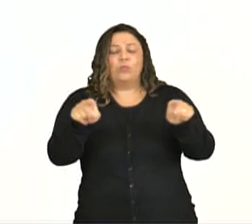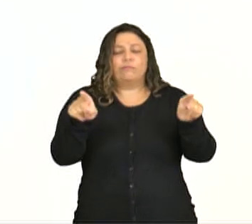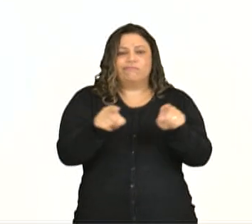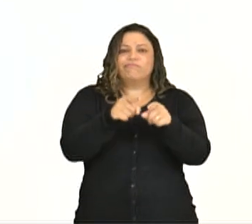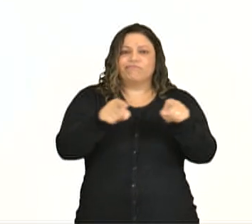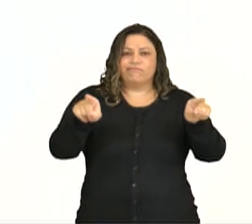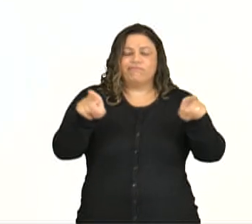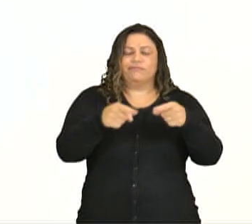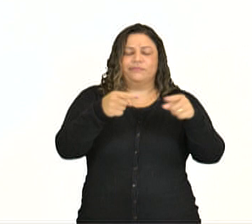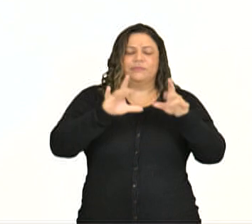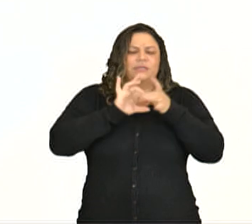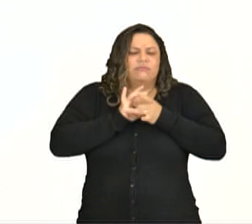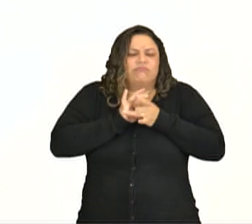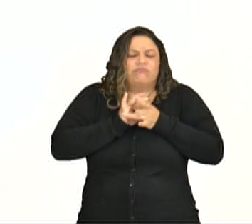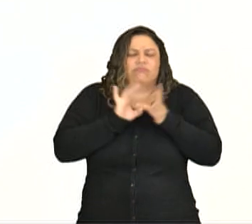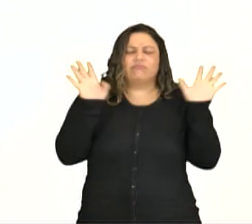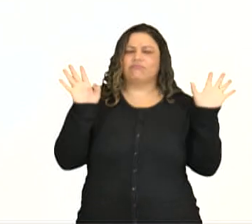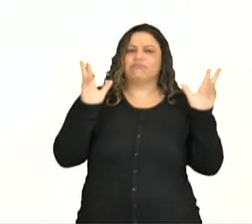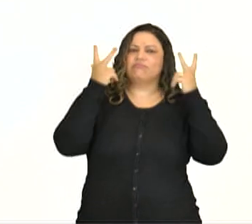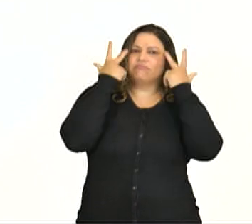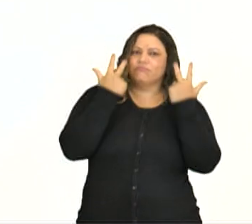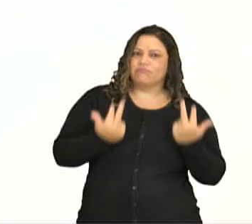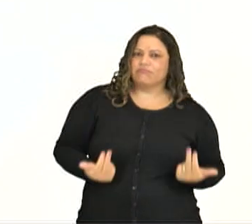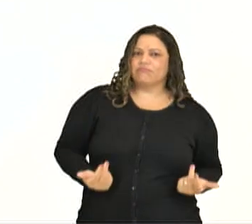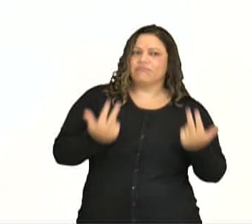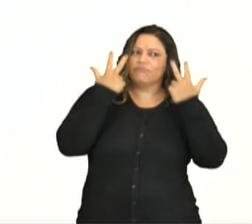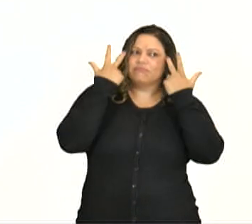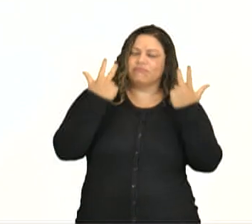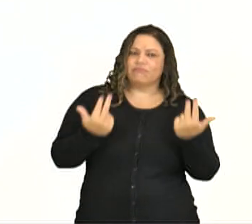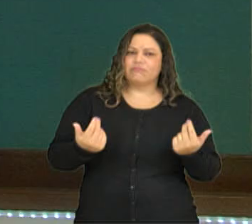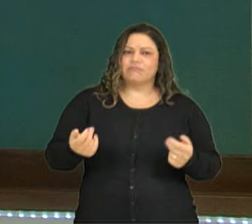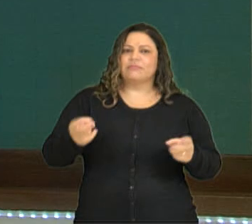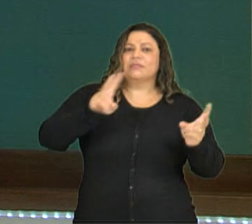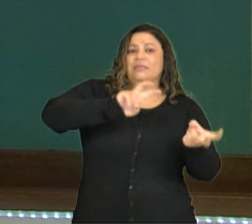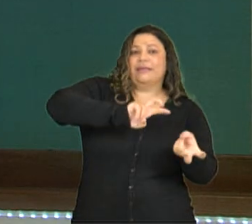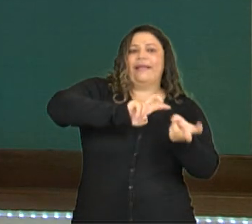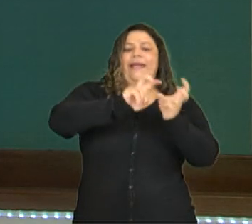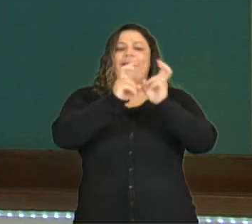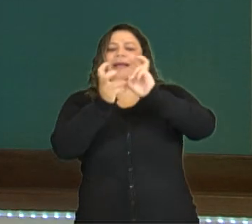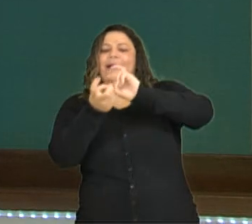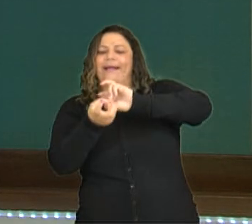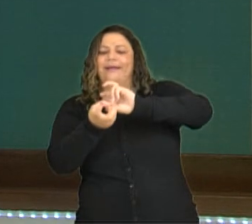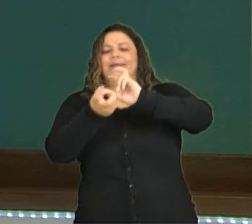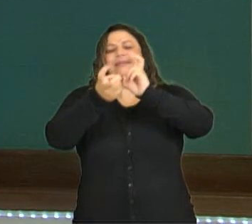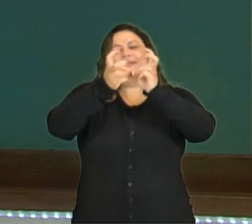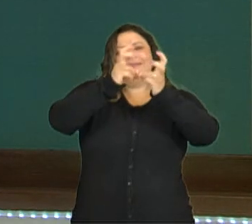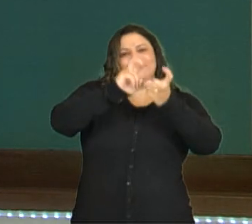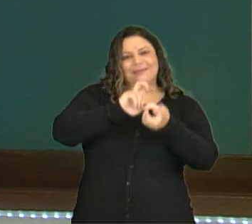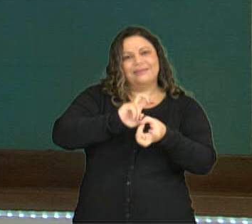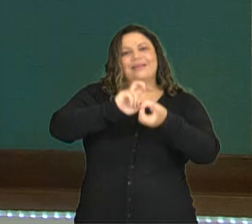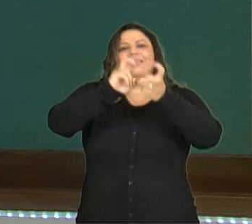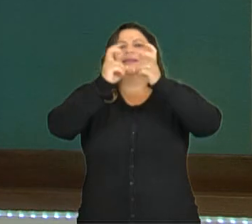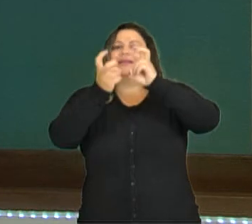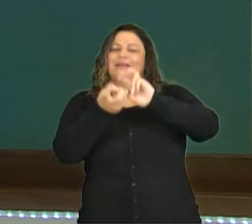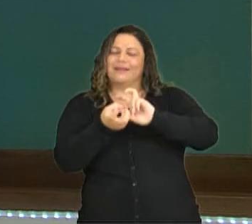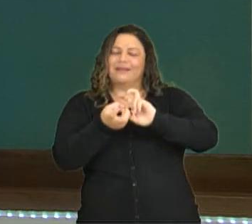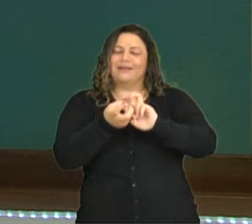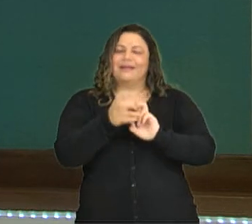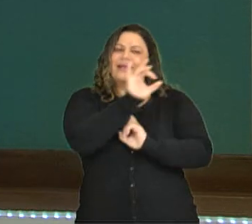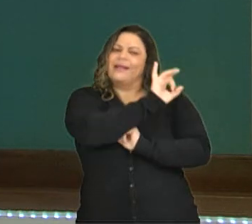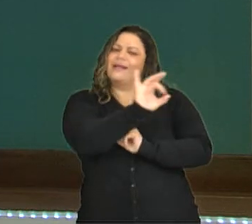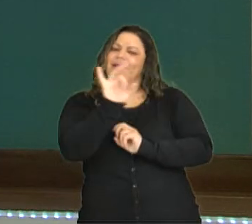desenrolar espontâneo e natural. O que é o gingado? É como você vai jogar a capoeira. Cada um tem um